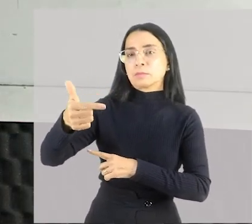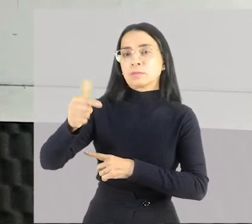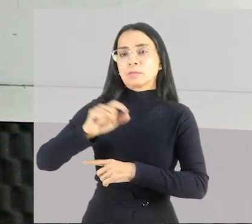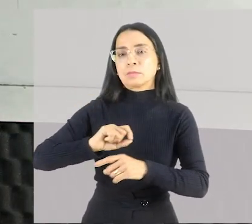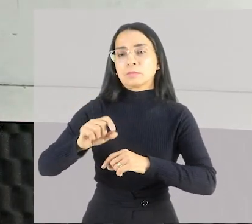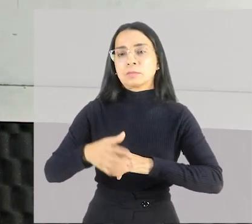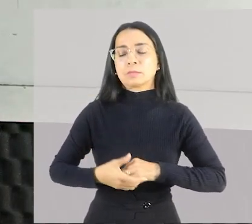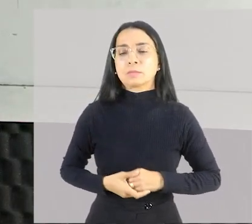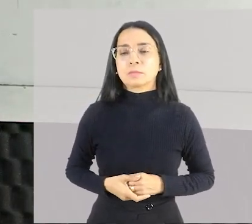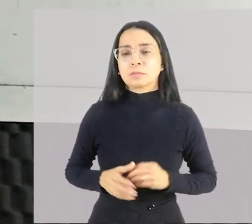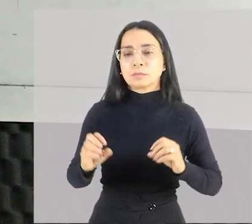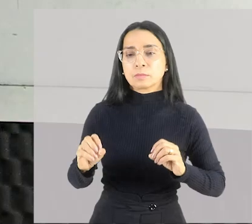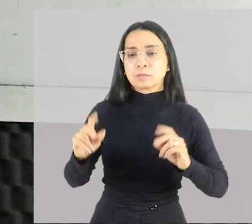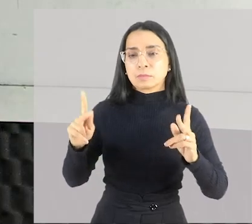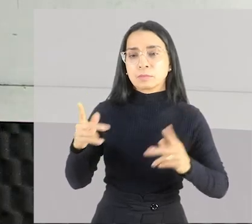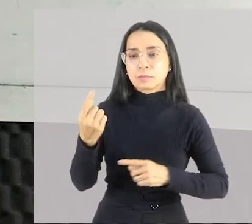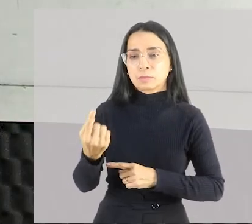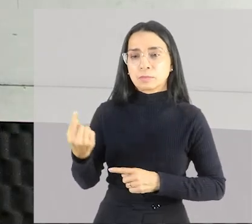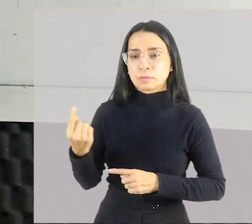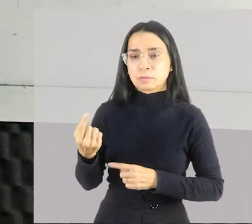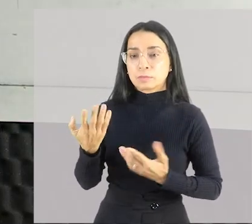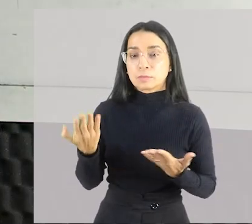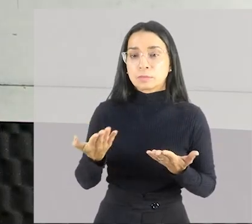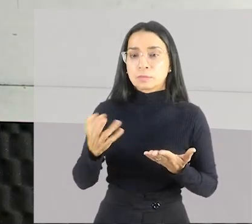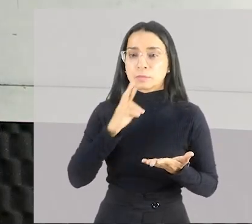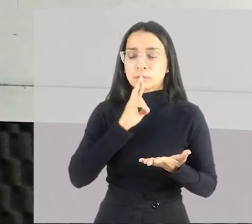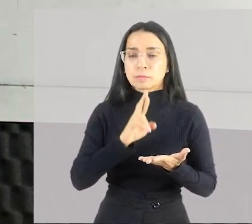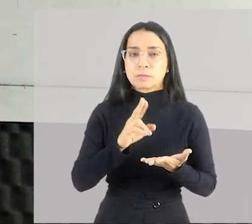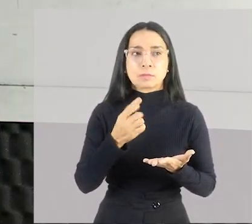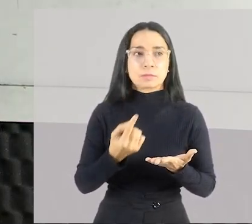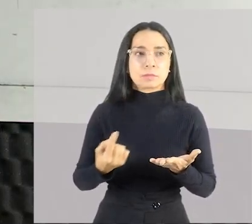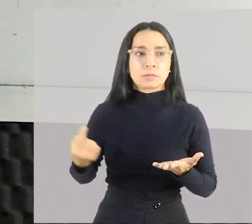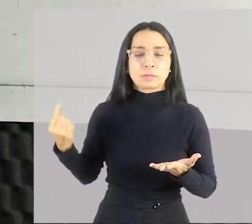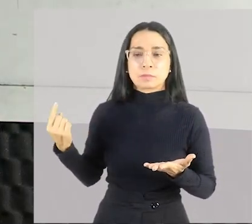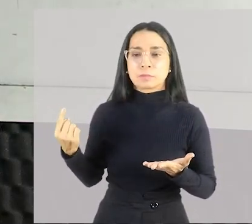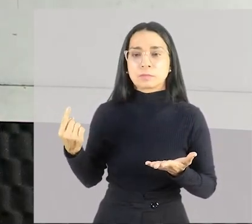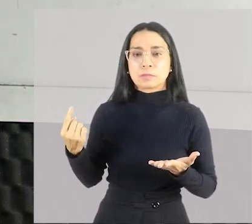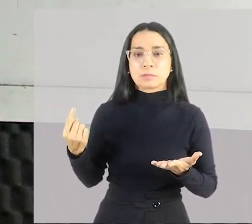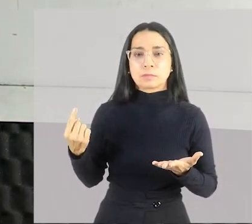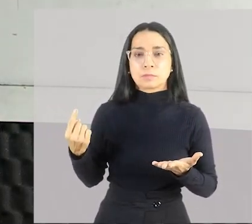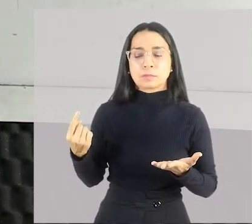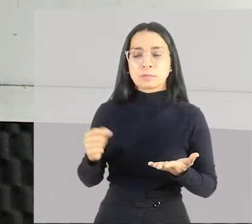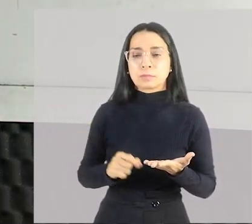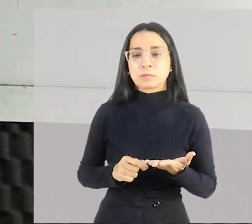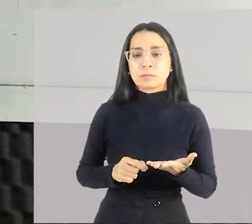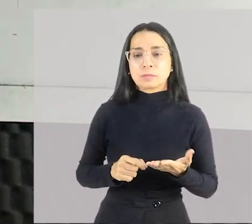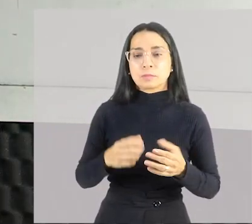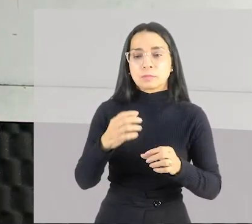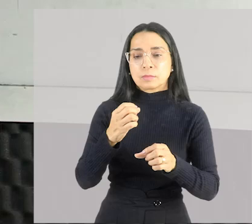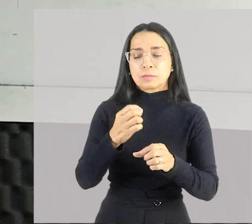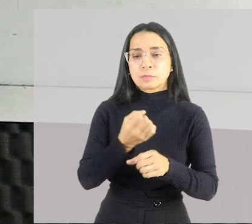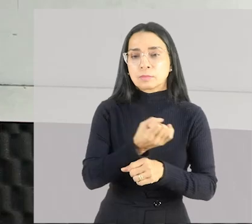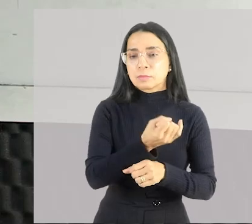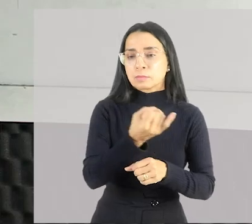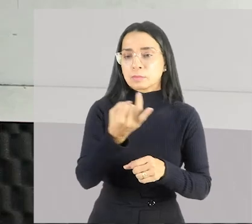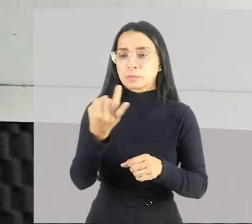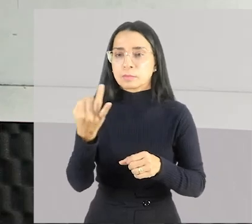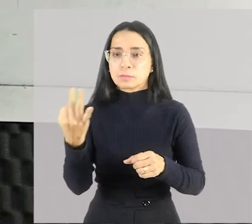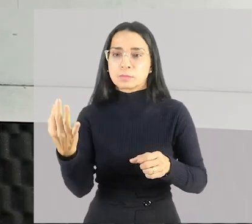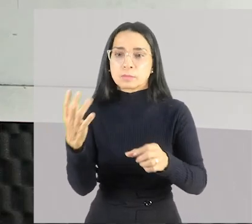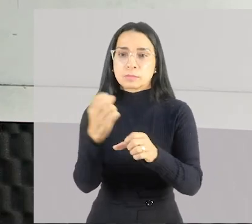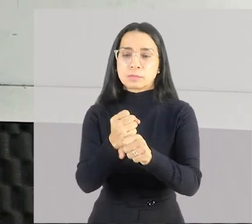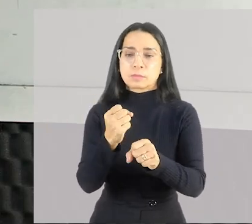qu beleza galera agora vou PR minha resposta probabilidade no meu evento é o que